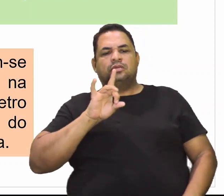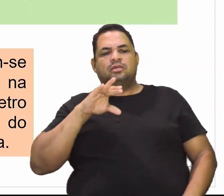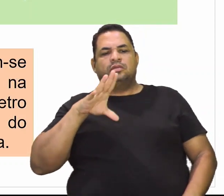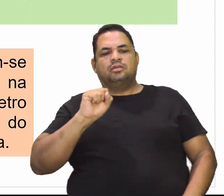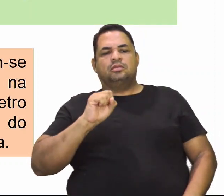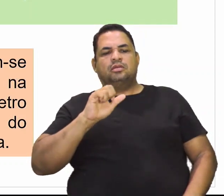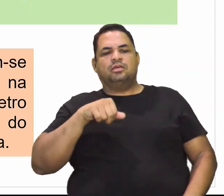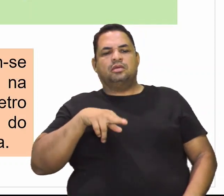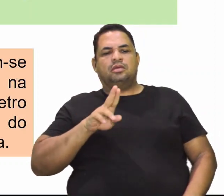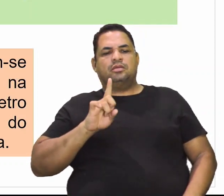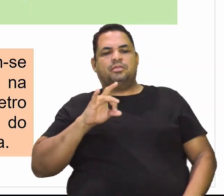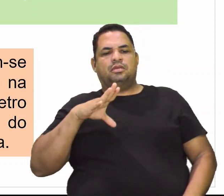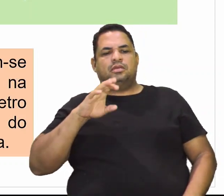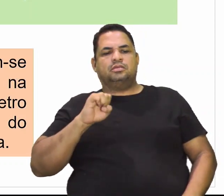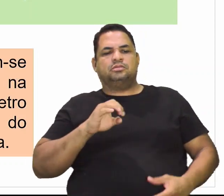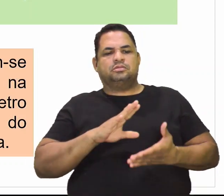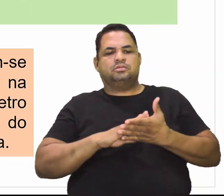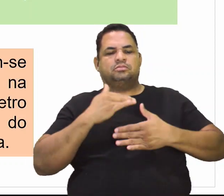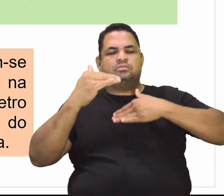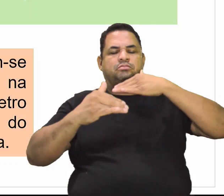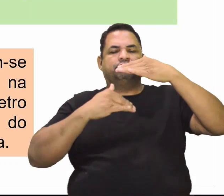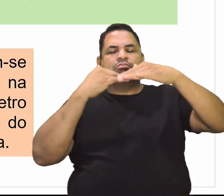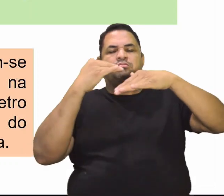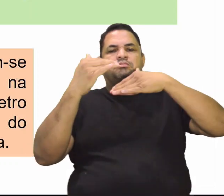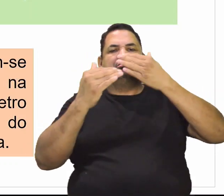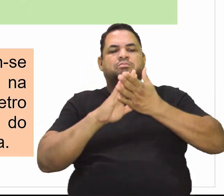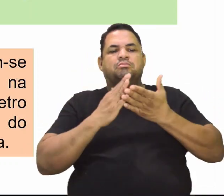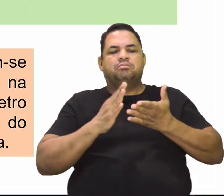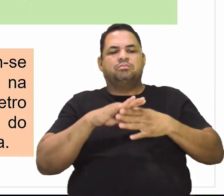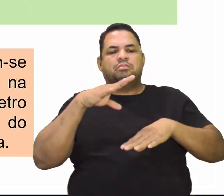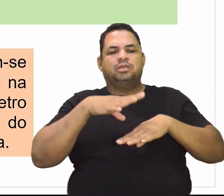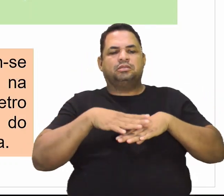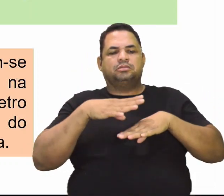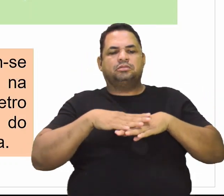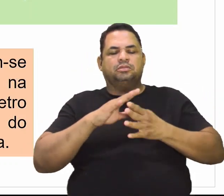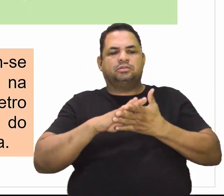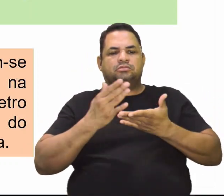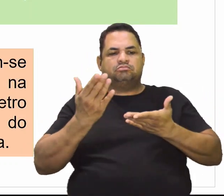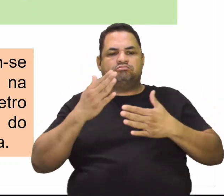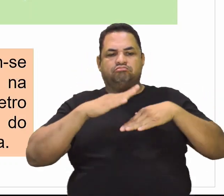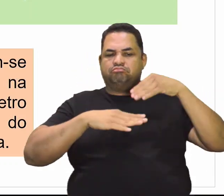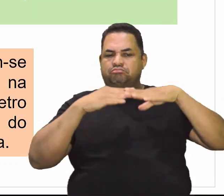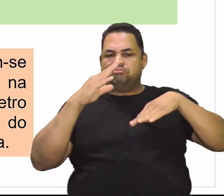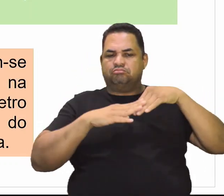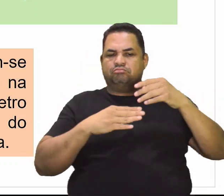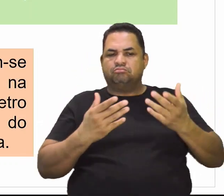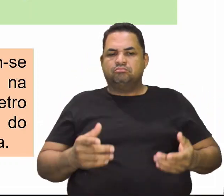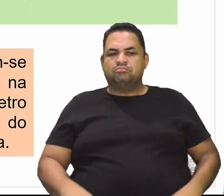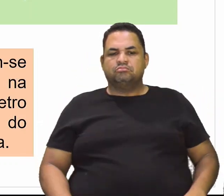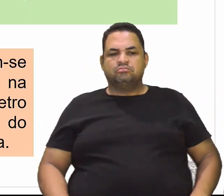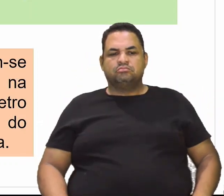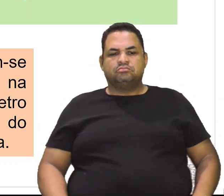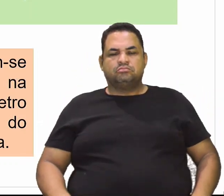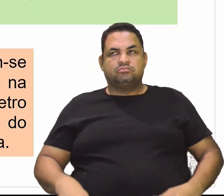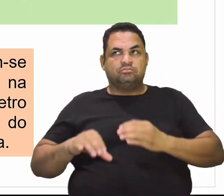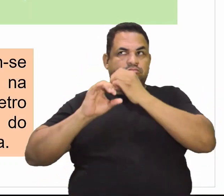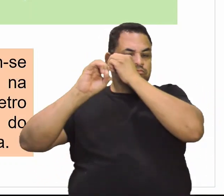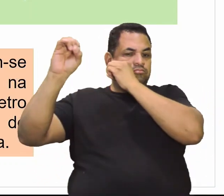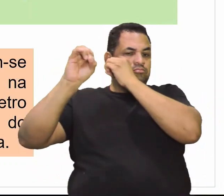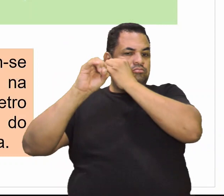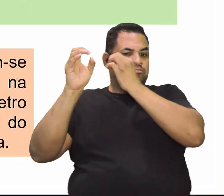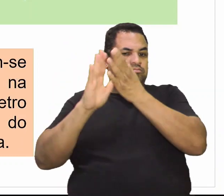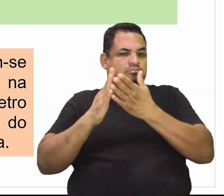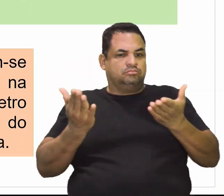Arquimedes, grandes matemáticos. Olha aí, os matemáticos eram filósofos, os primeiros matemáticos. A astronomia